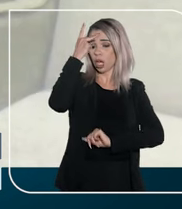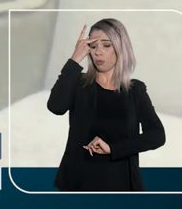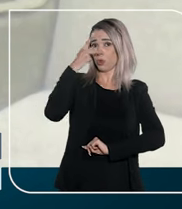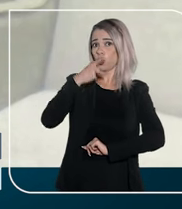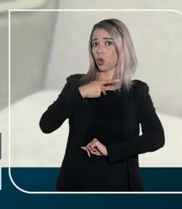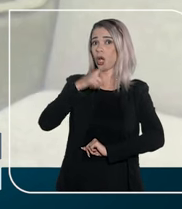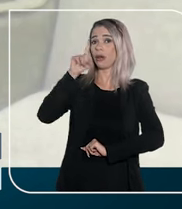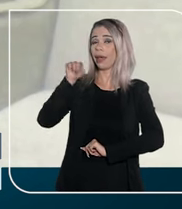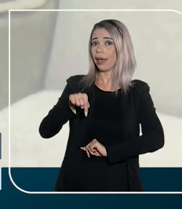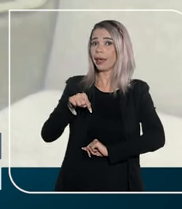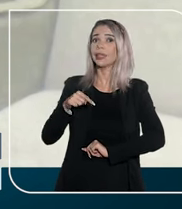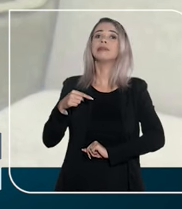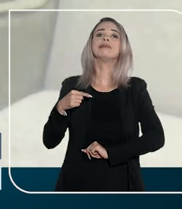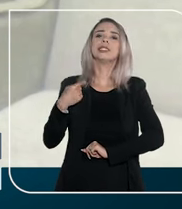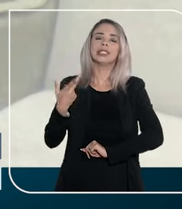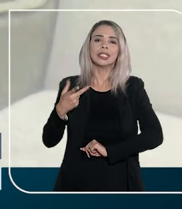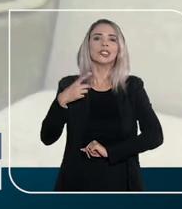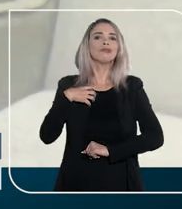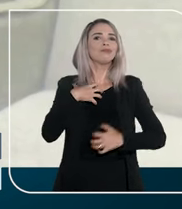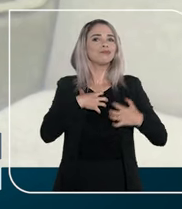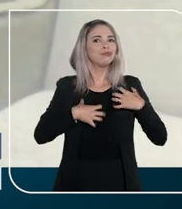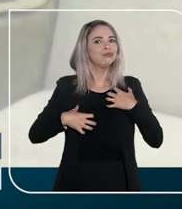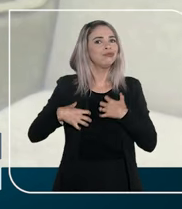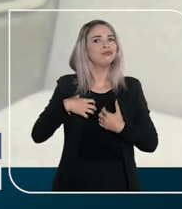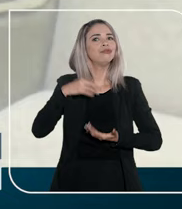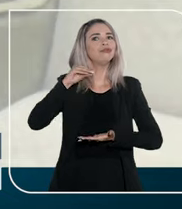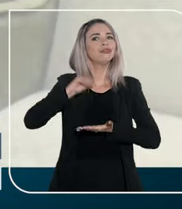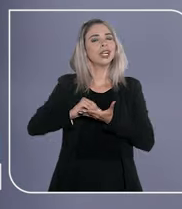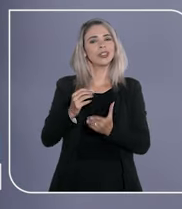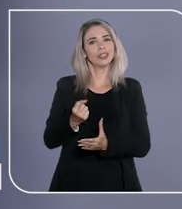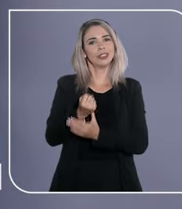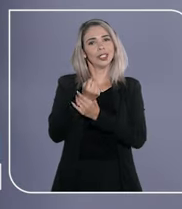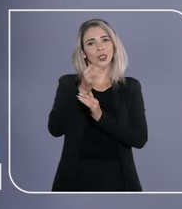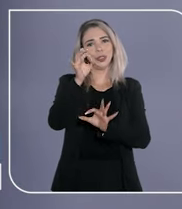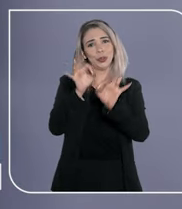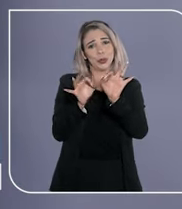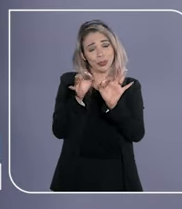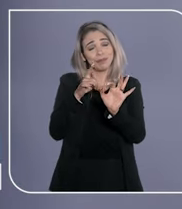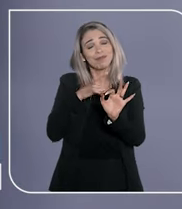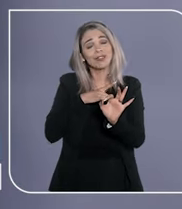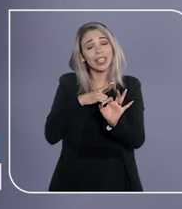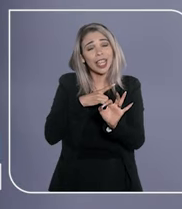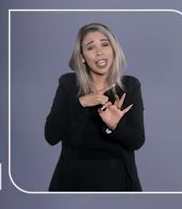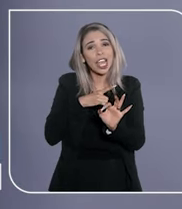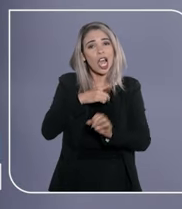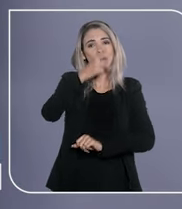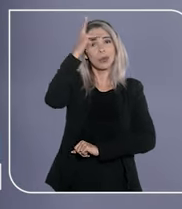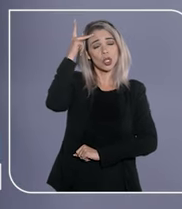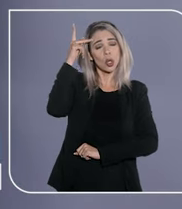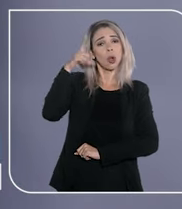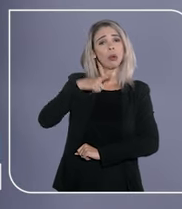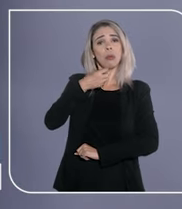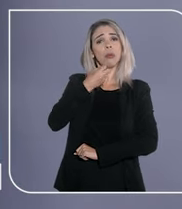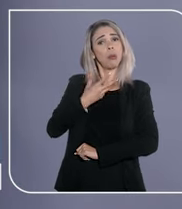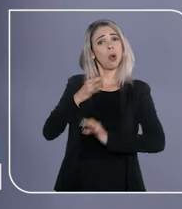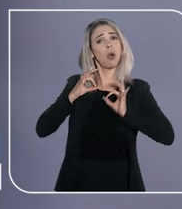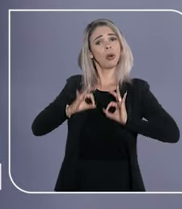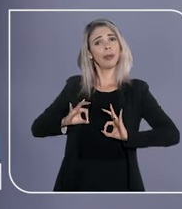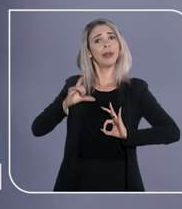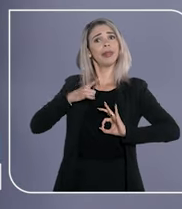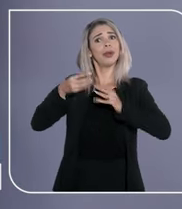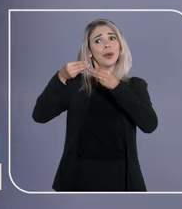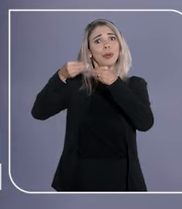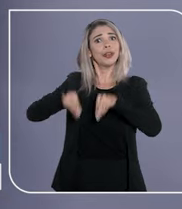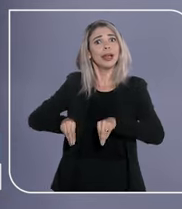heteroidentificação, tudo isso muitas vezes gera uma grande insegurança jurídica nas disputas, né? Pessoas muitas vezes de boa índole são